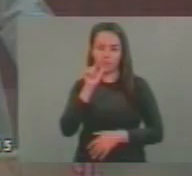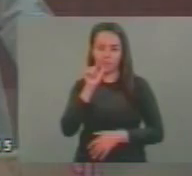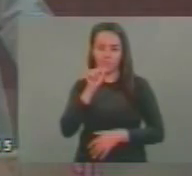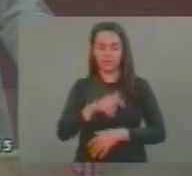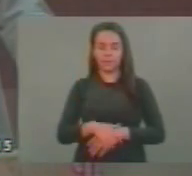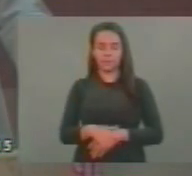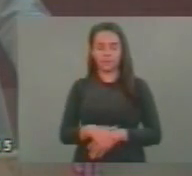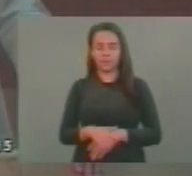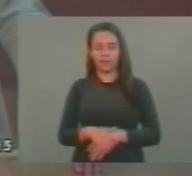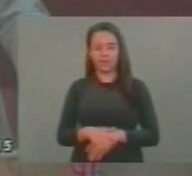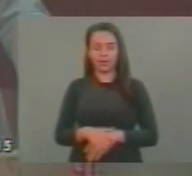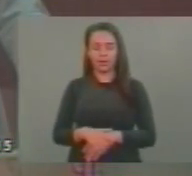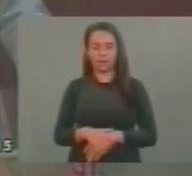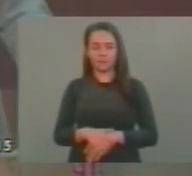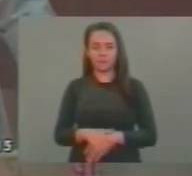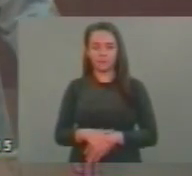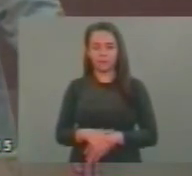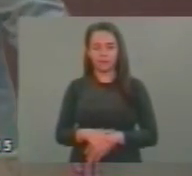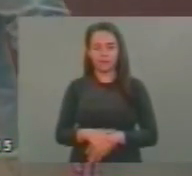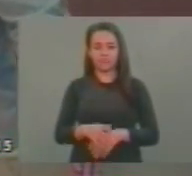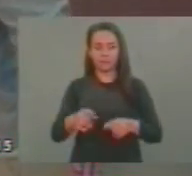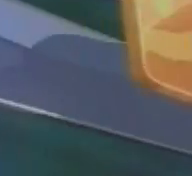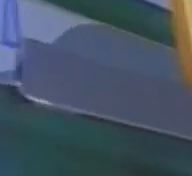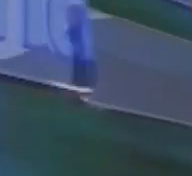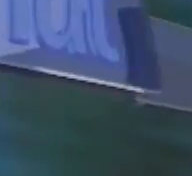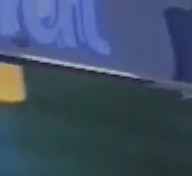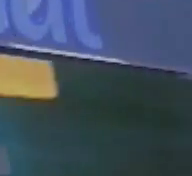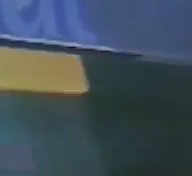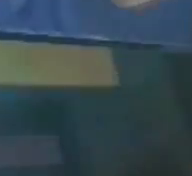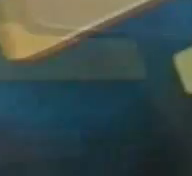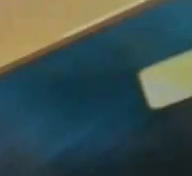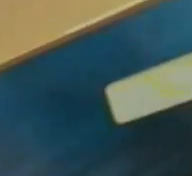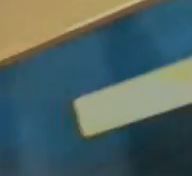ao posto de capital mais violenta do país.